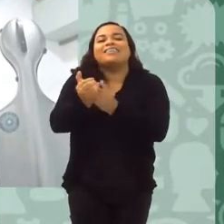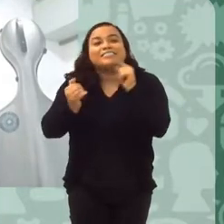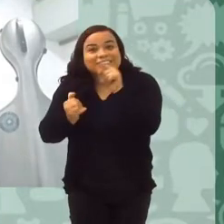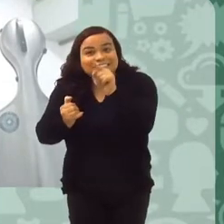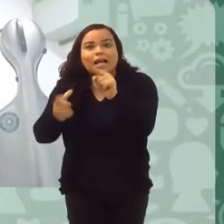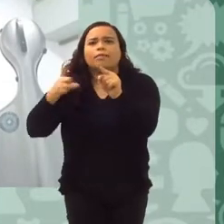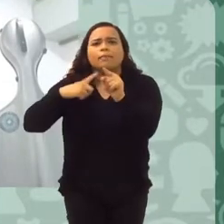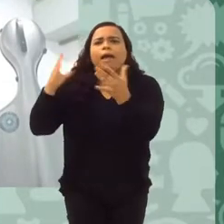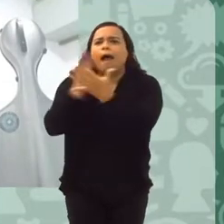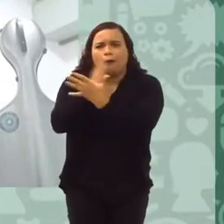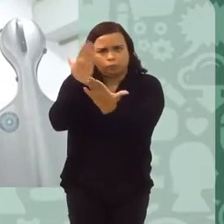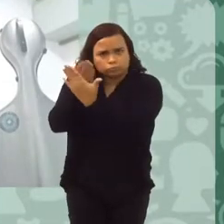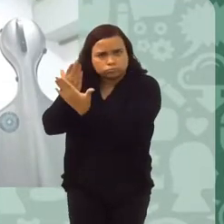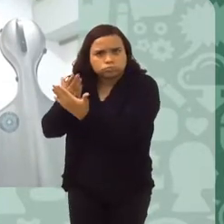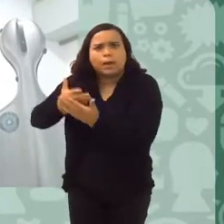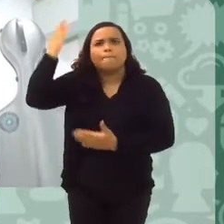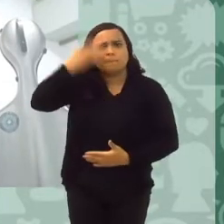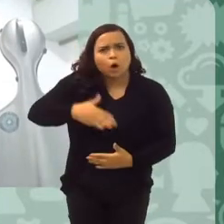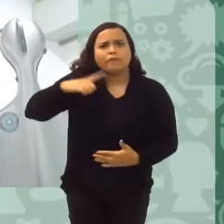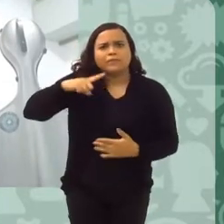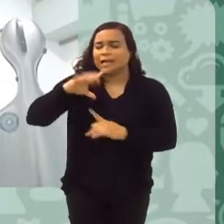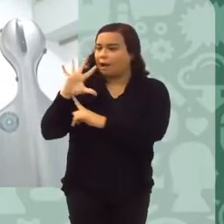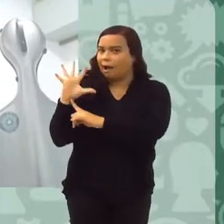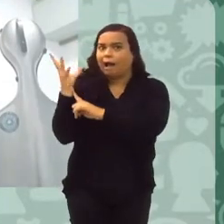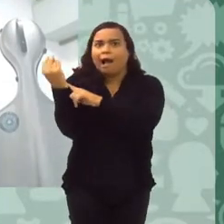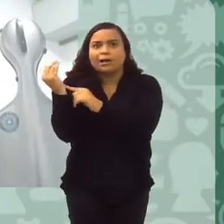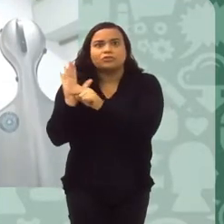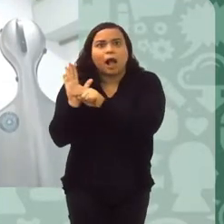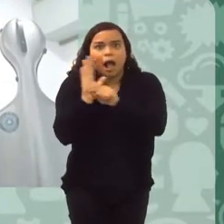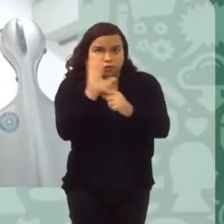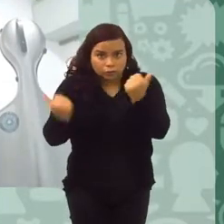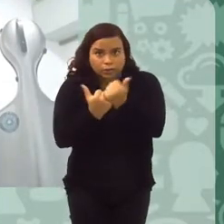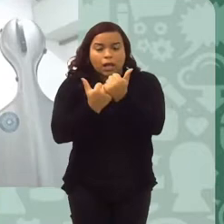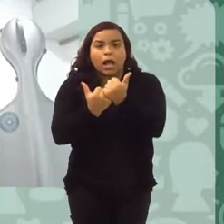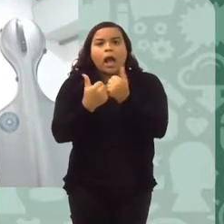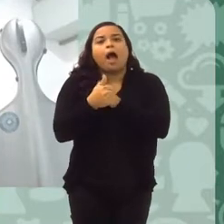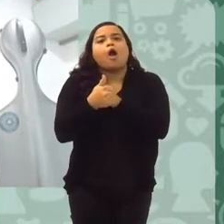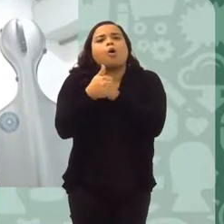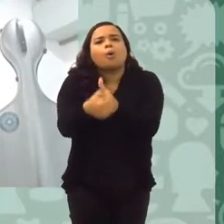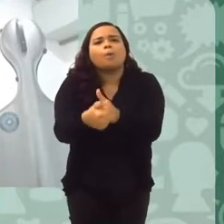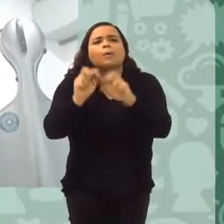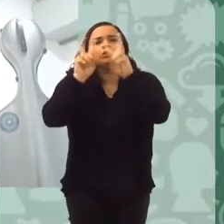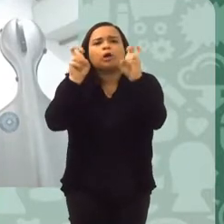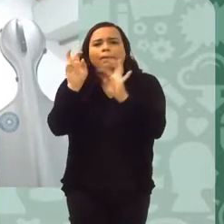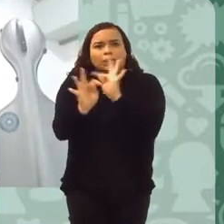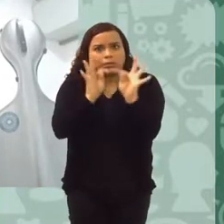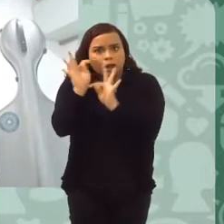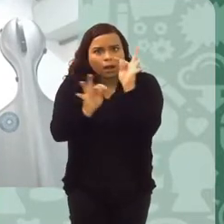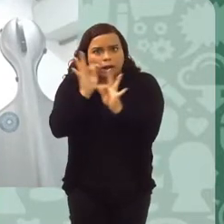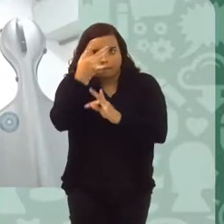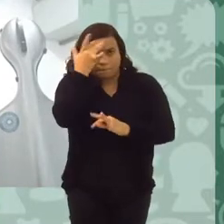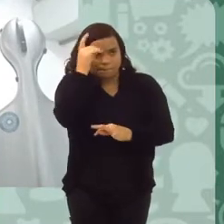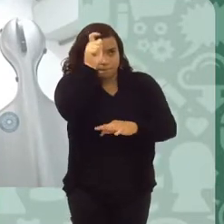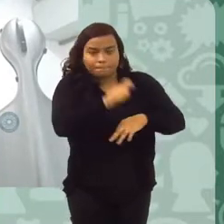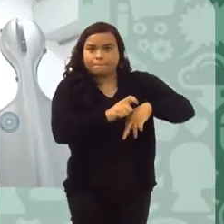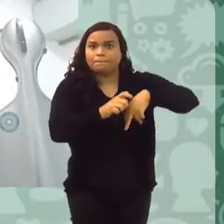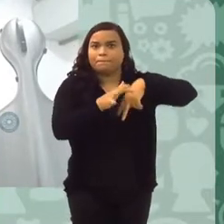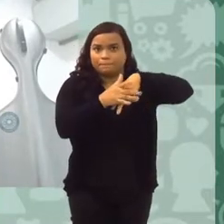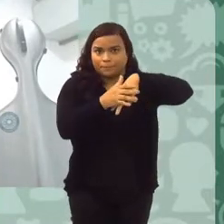Existem estudos que comprovem que a arte pode auxiliar no acompanhamento terapêutico de um paciente?